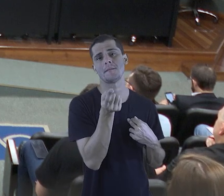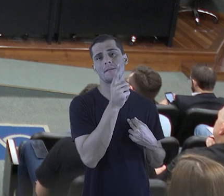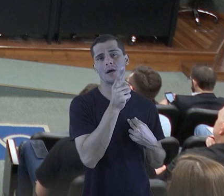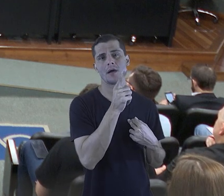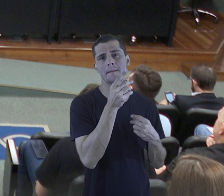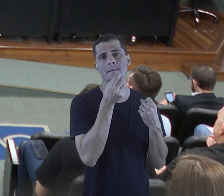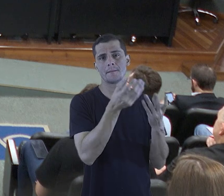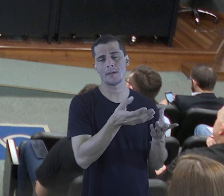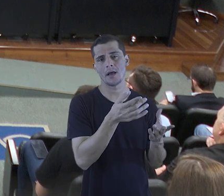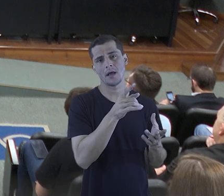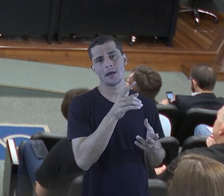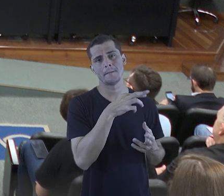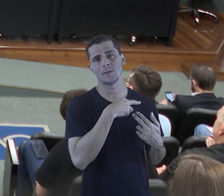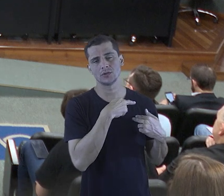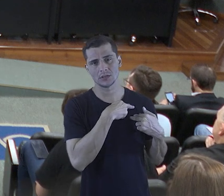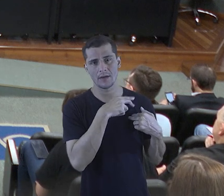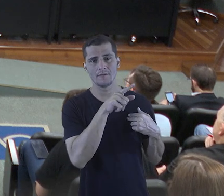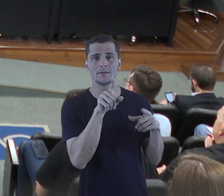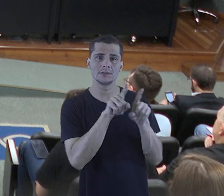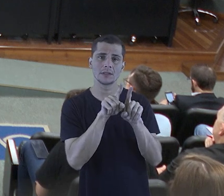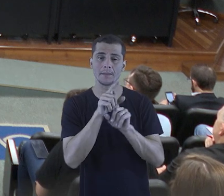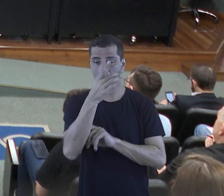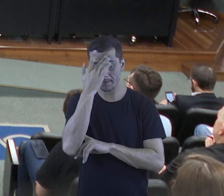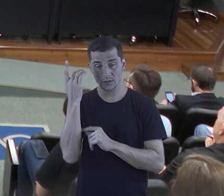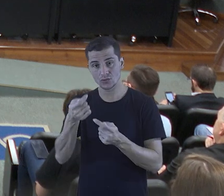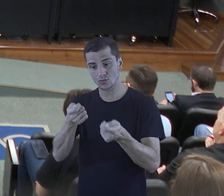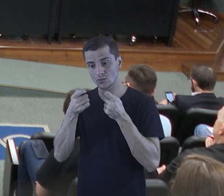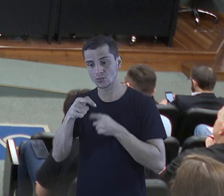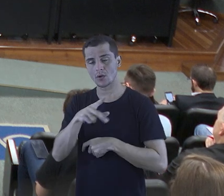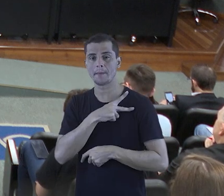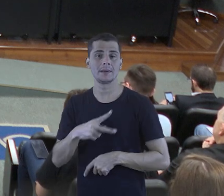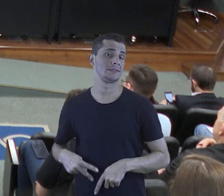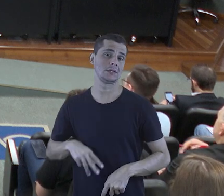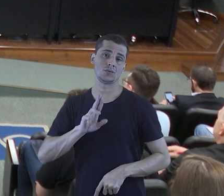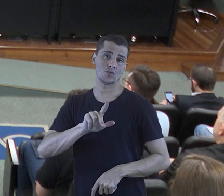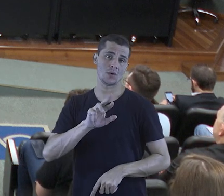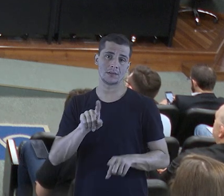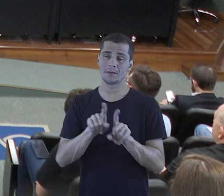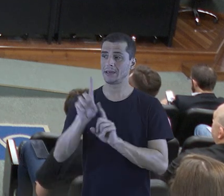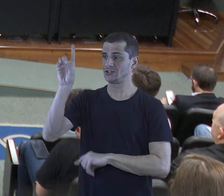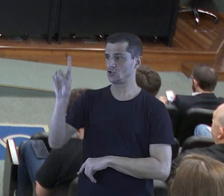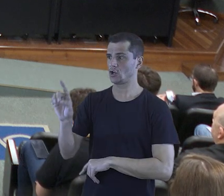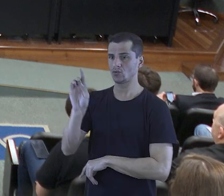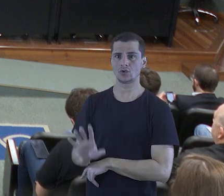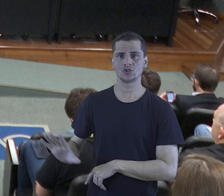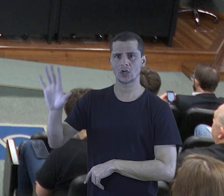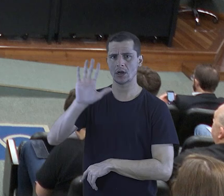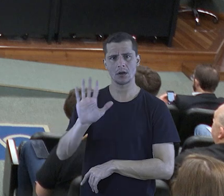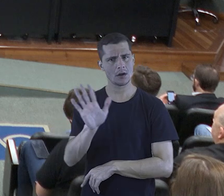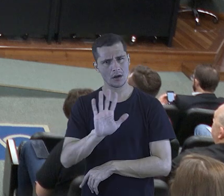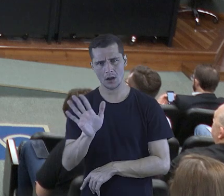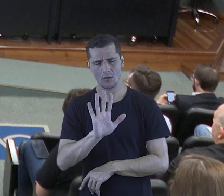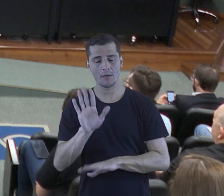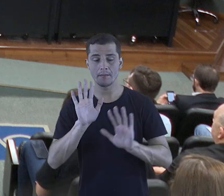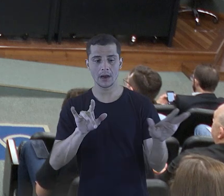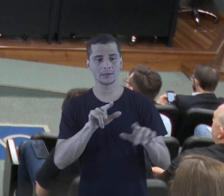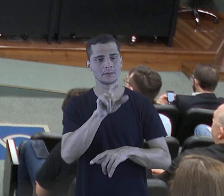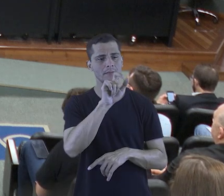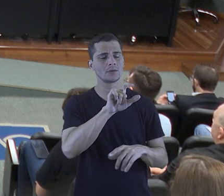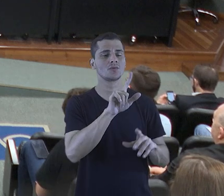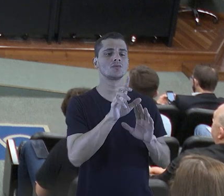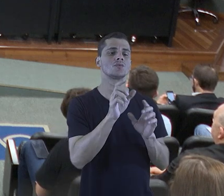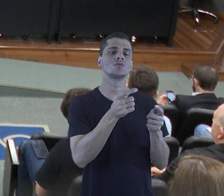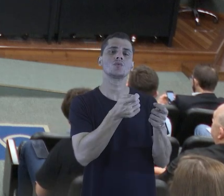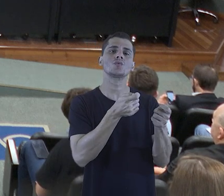que não é o diretor-geral, que não é a controladora-geral e assim por